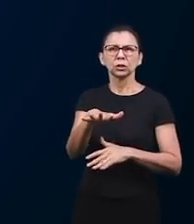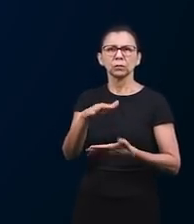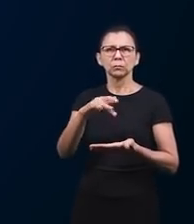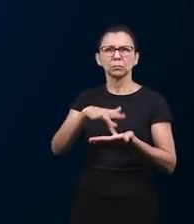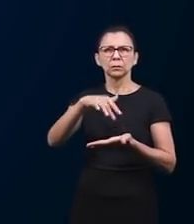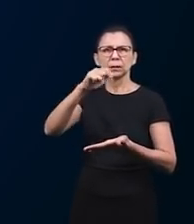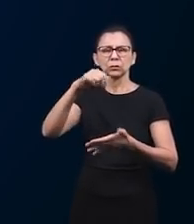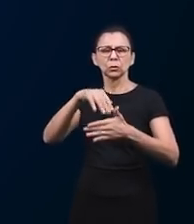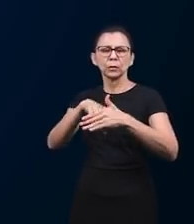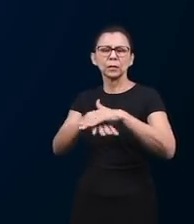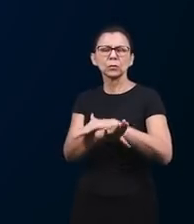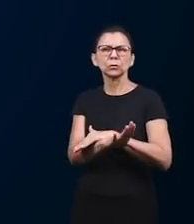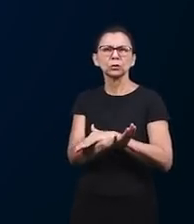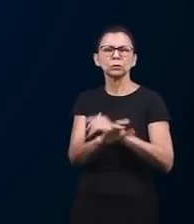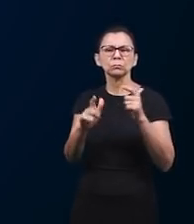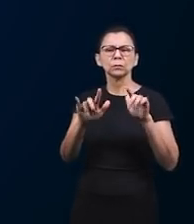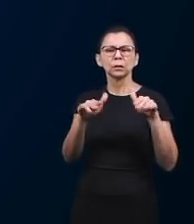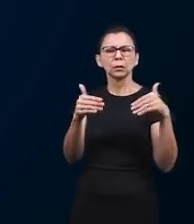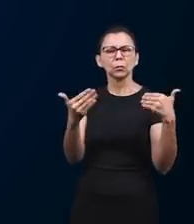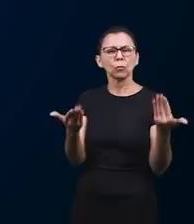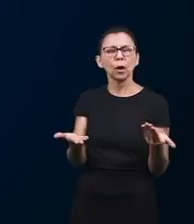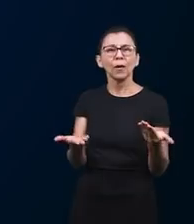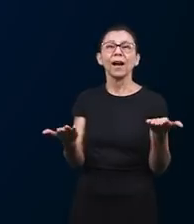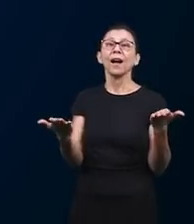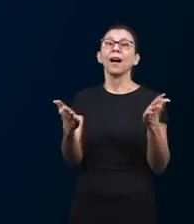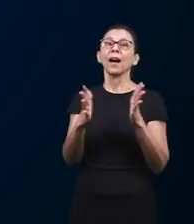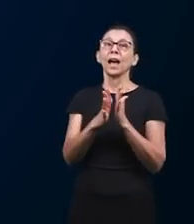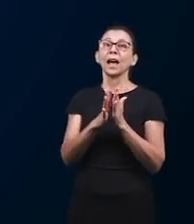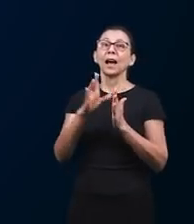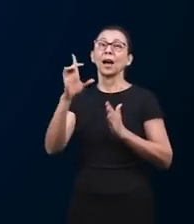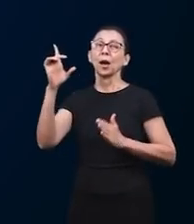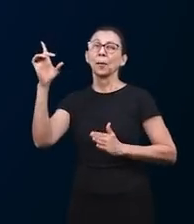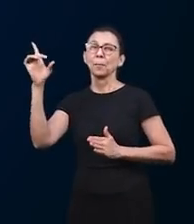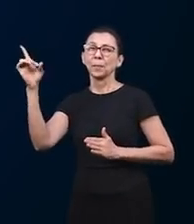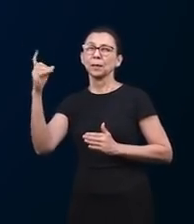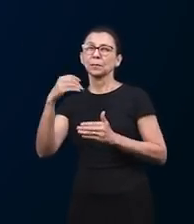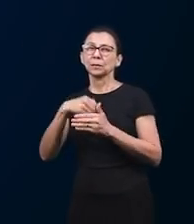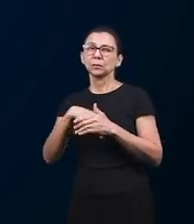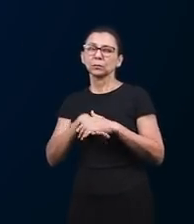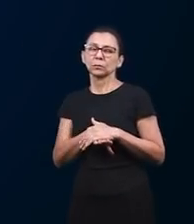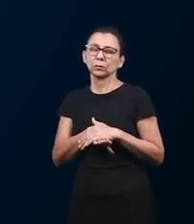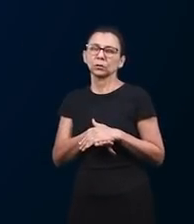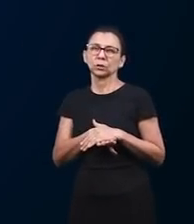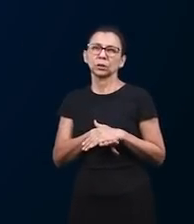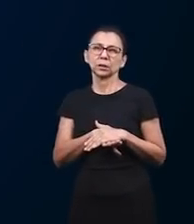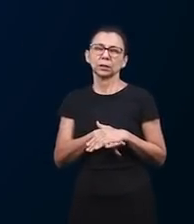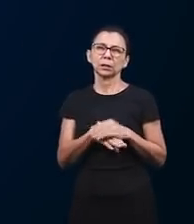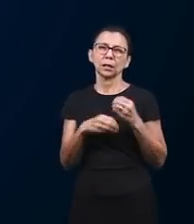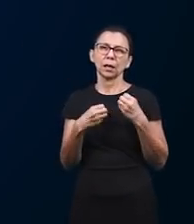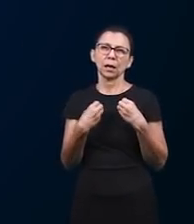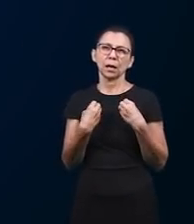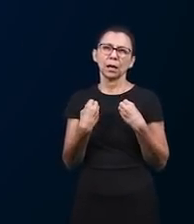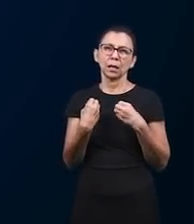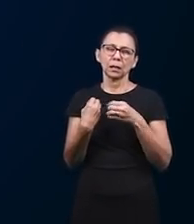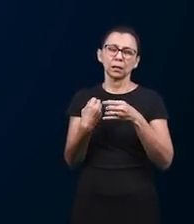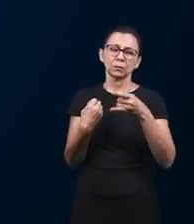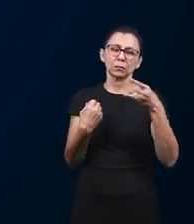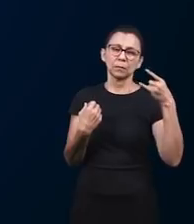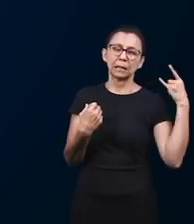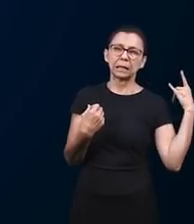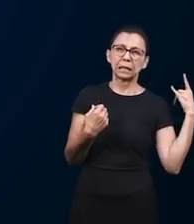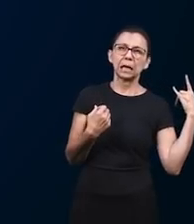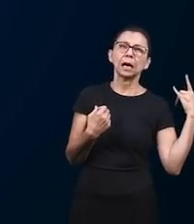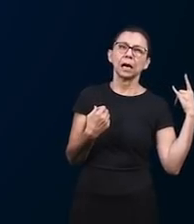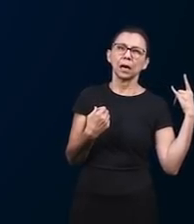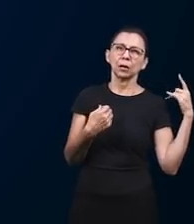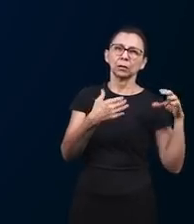O tesouro é a palavra de Deus que estava escondida dentro do campo dos interesses humanos. O cristianismo histórico